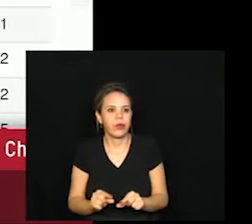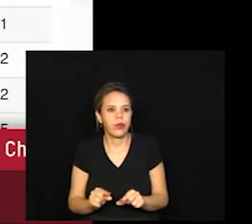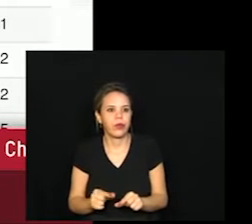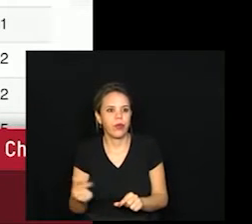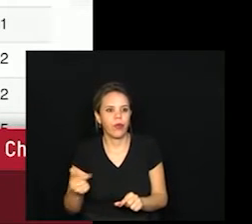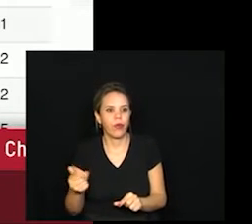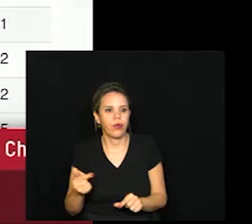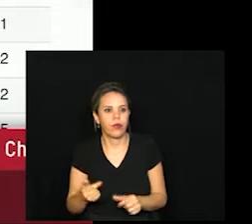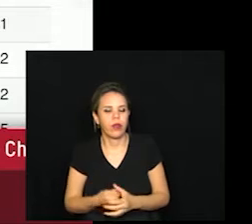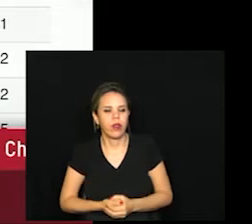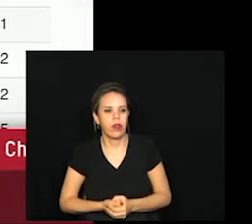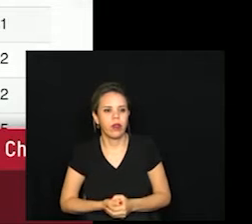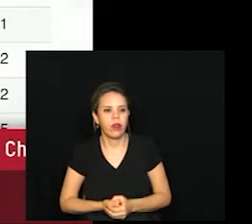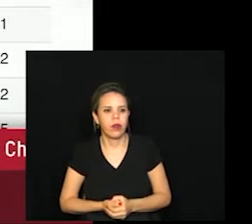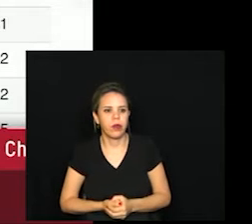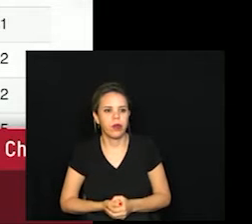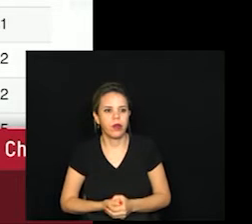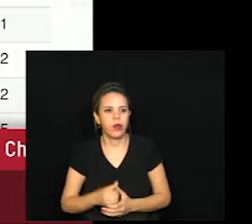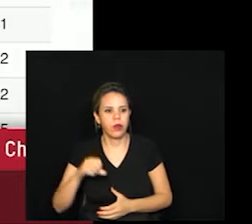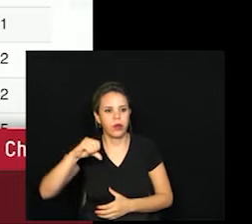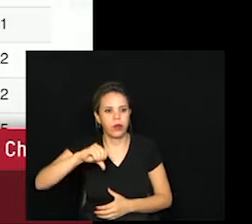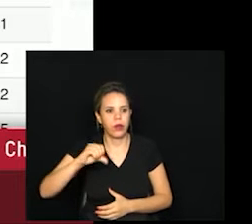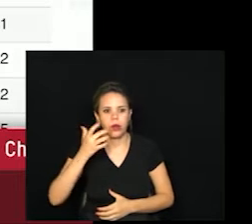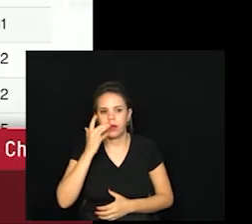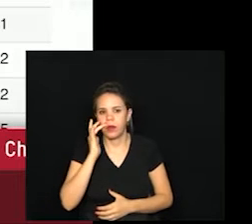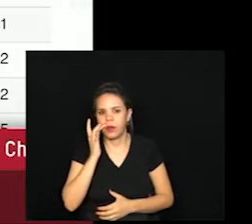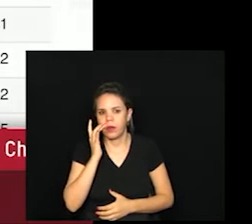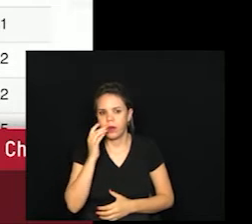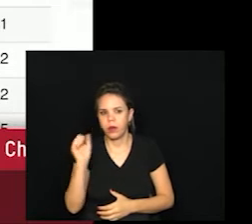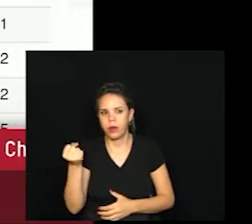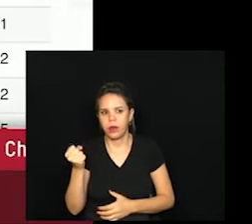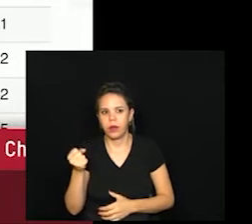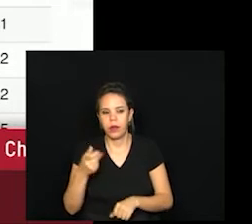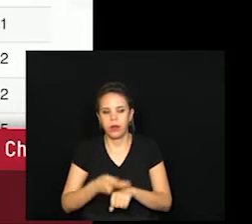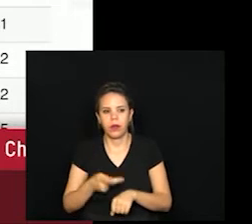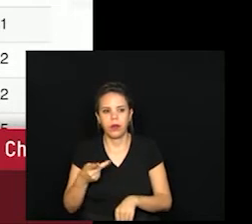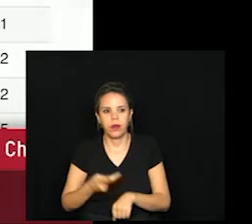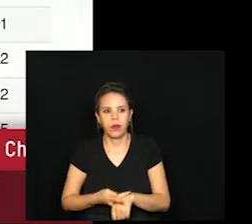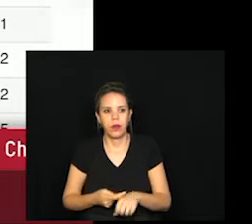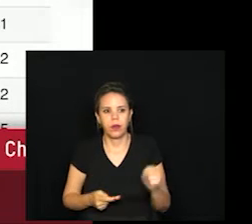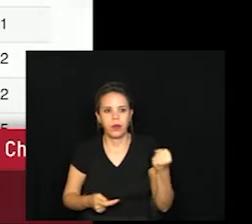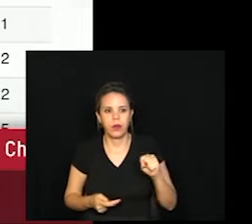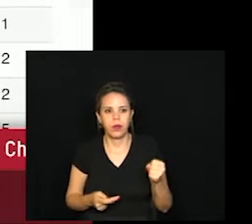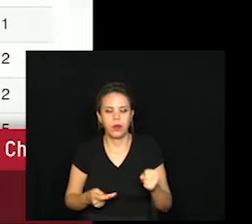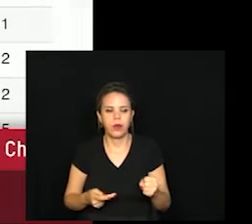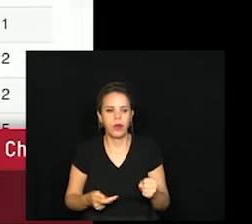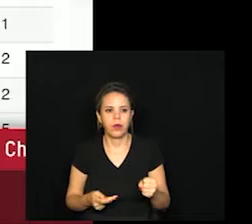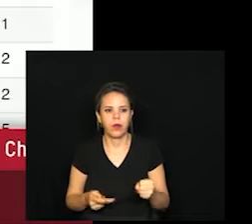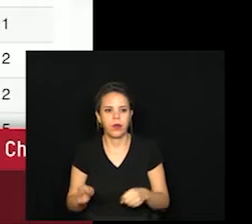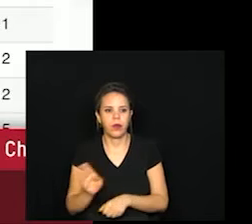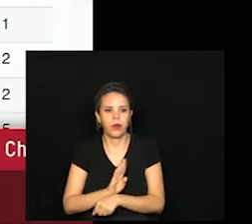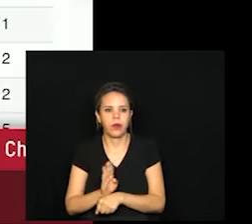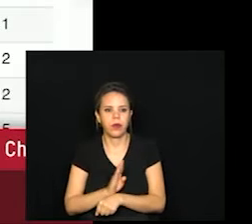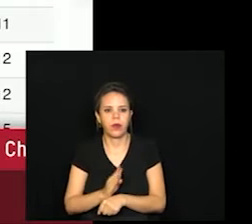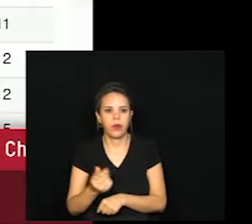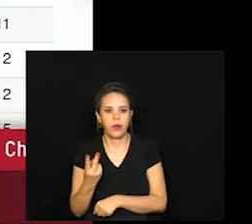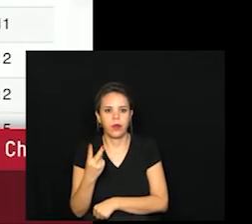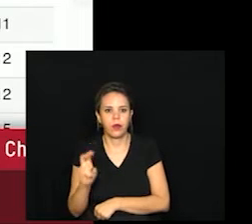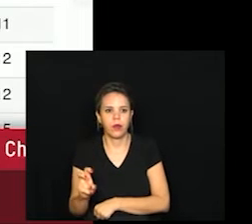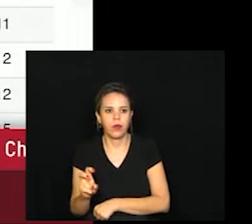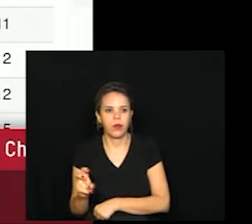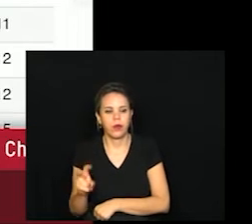segunda colocação, 9 medalhas de ouro, 8 de prata, 8 de bronze, totalizando